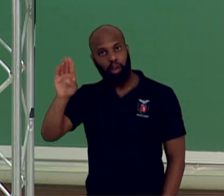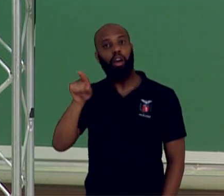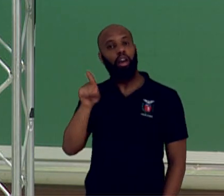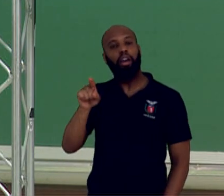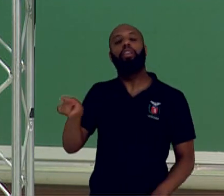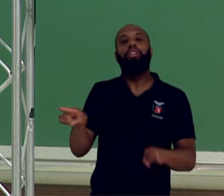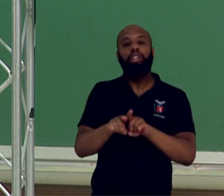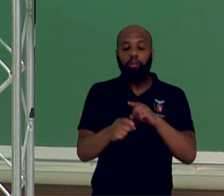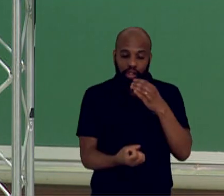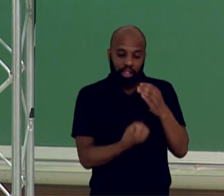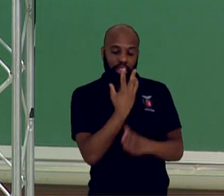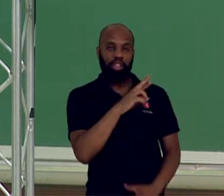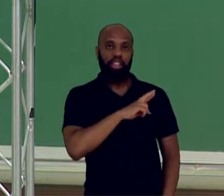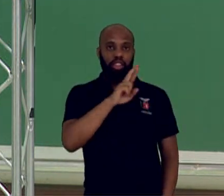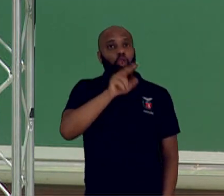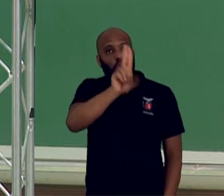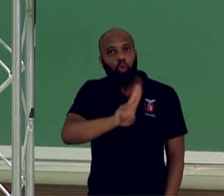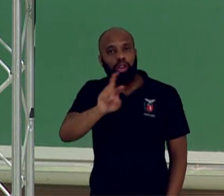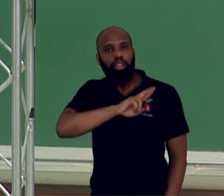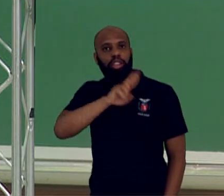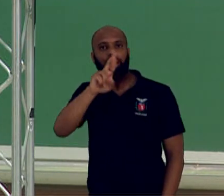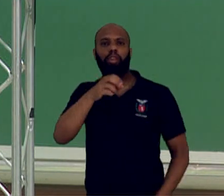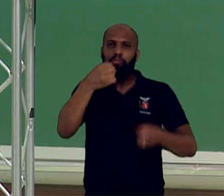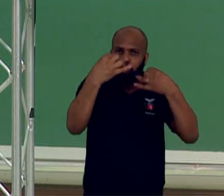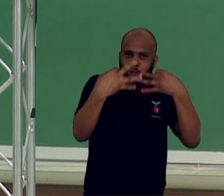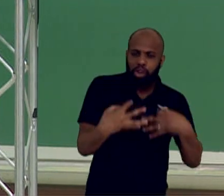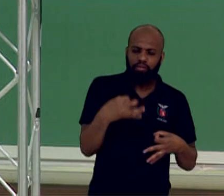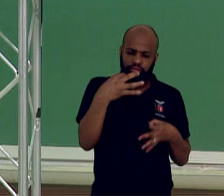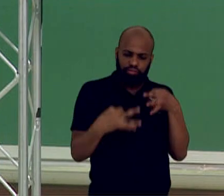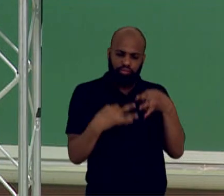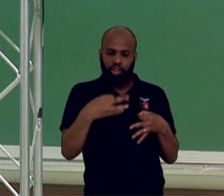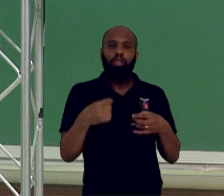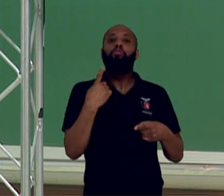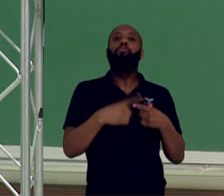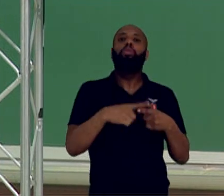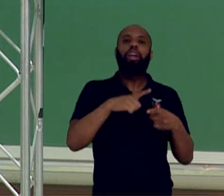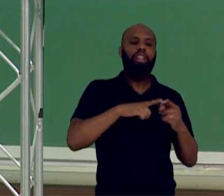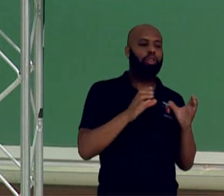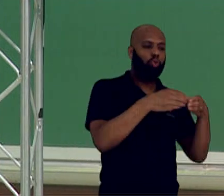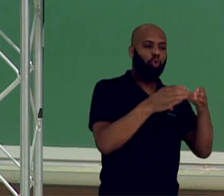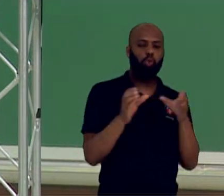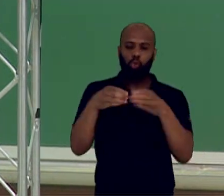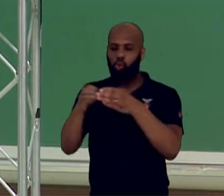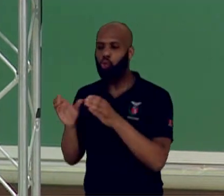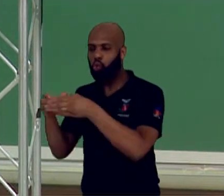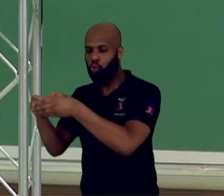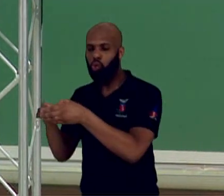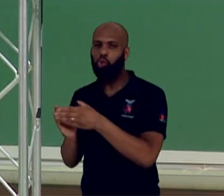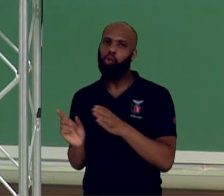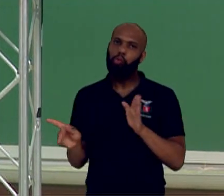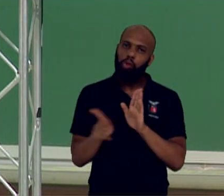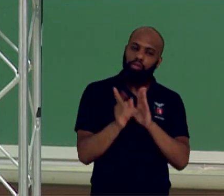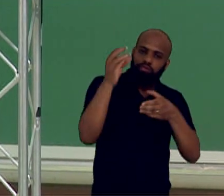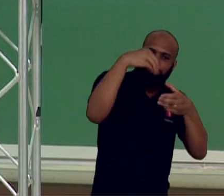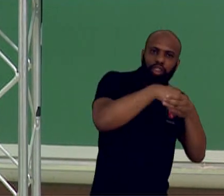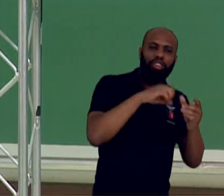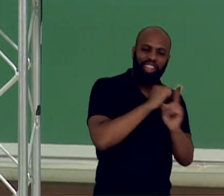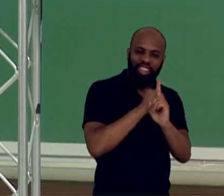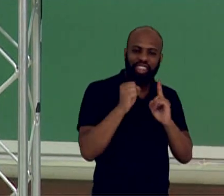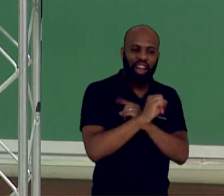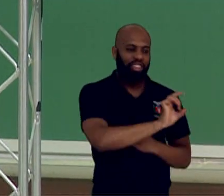religião, eles se utilizam da religião para justificar essas castas, essas funções sociais de cada